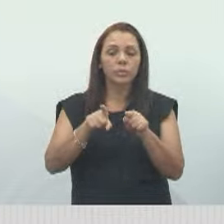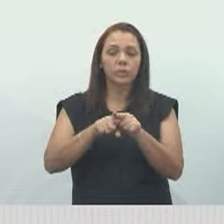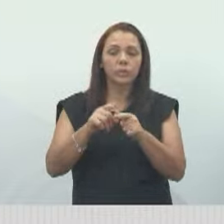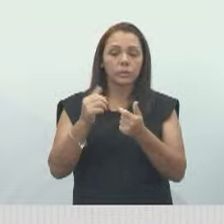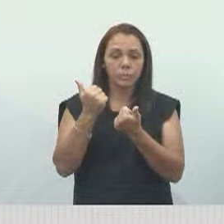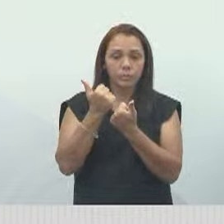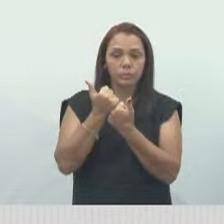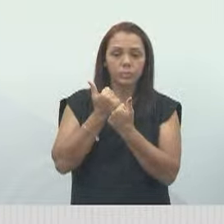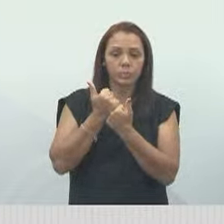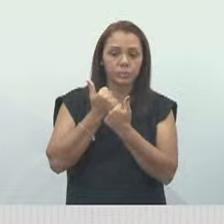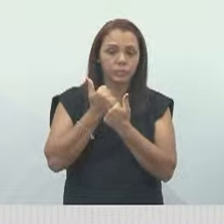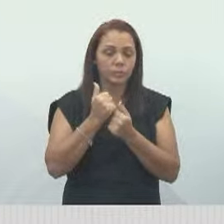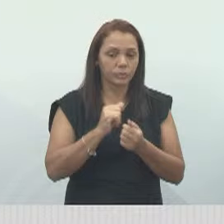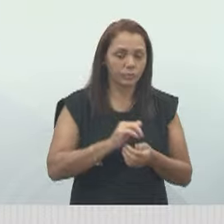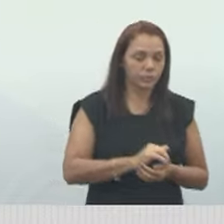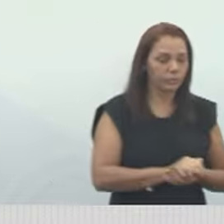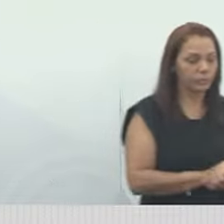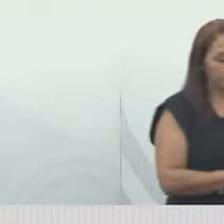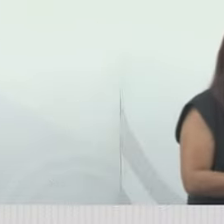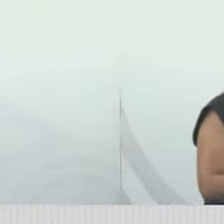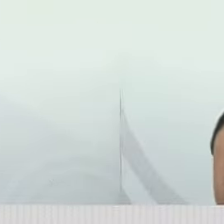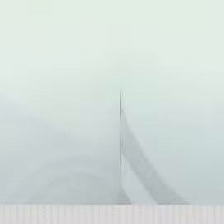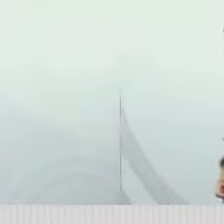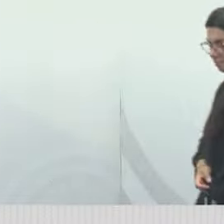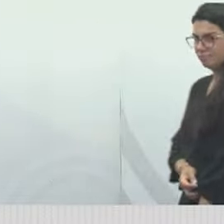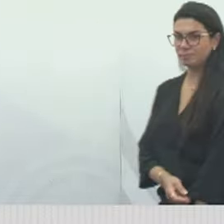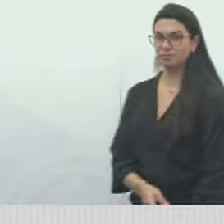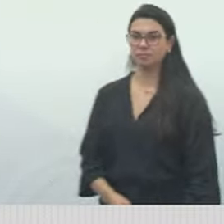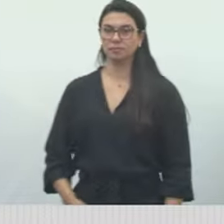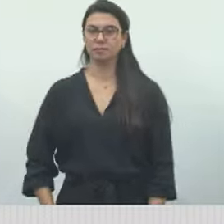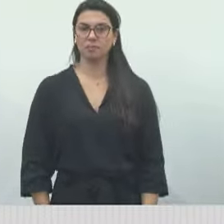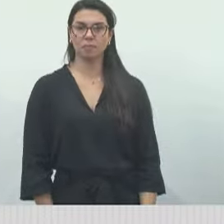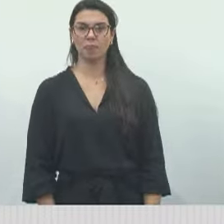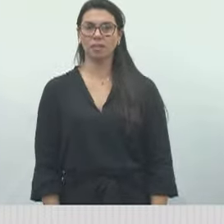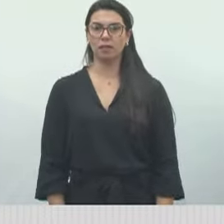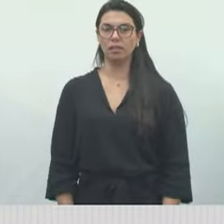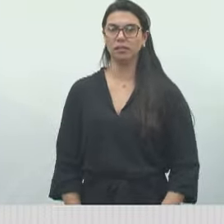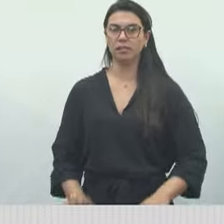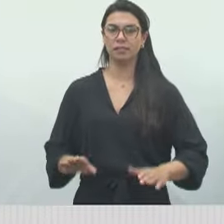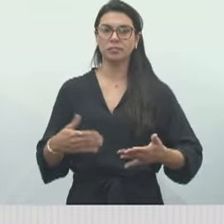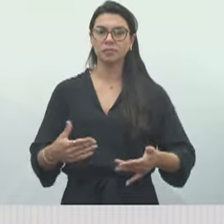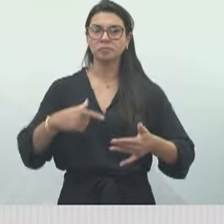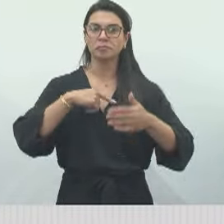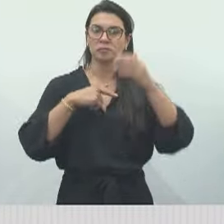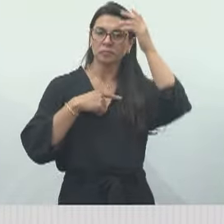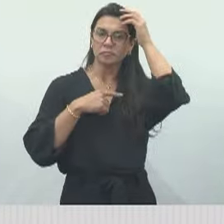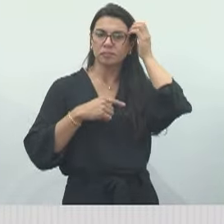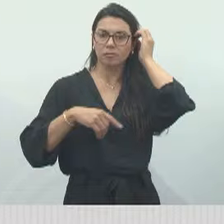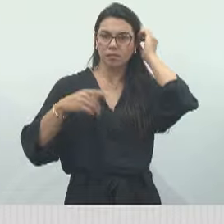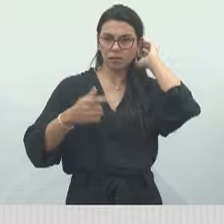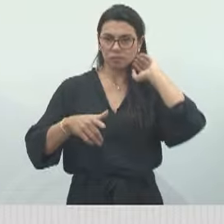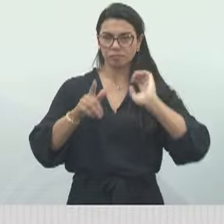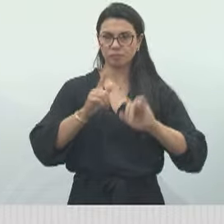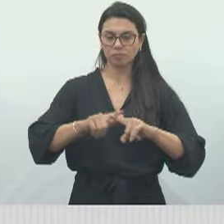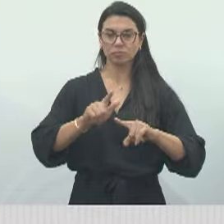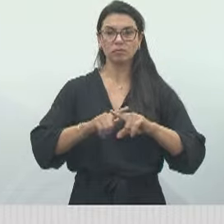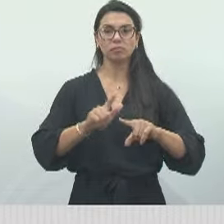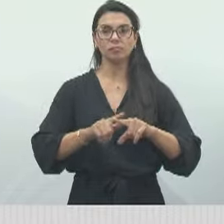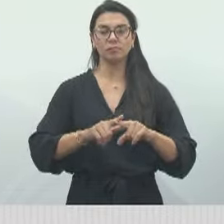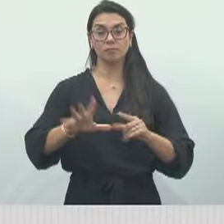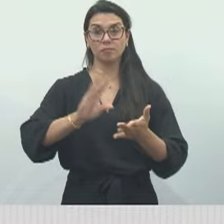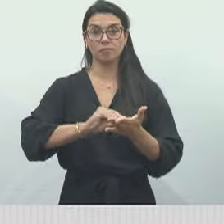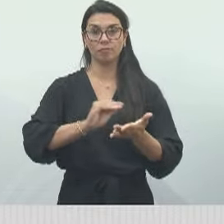Jardim Real e Jardim Pitoresco. Assim, quando tiver algum problema na parte de baixo, não irá